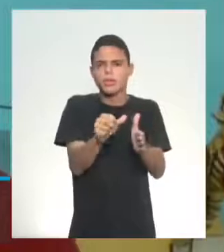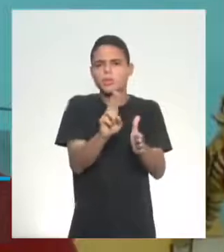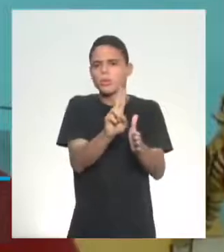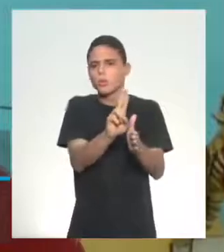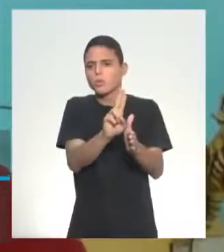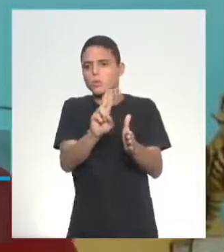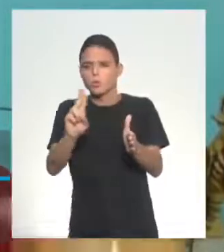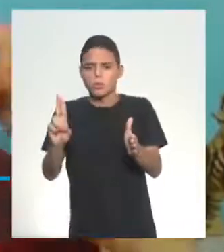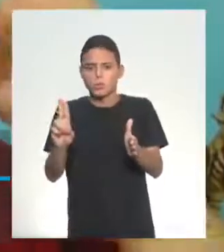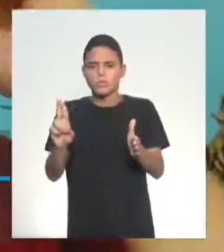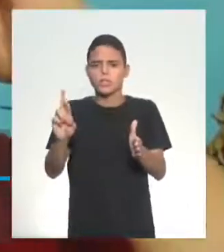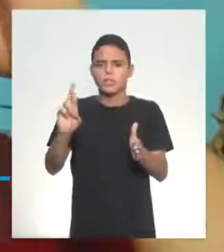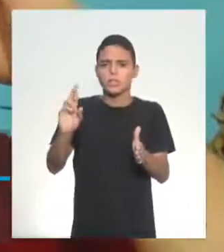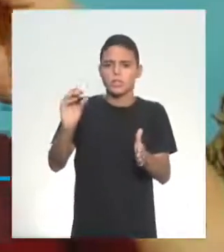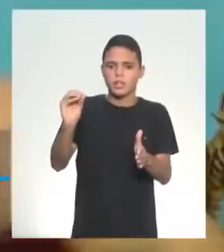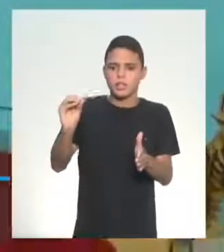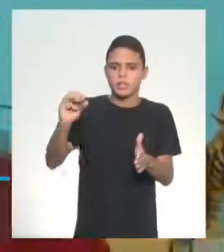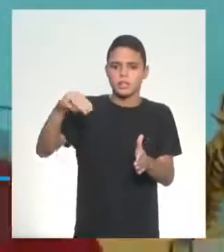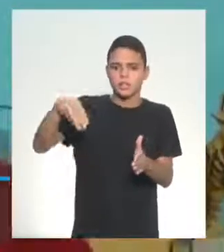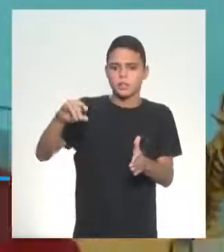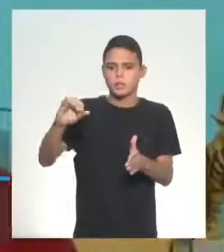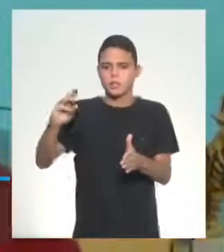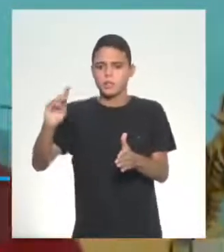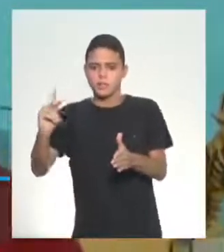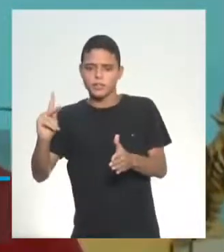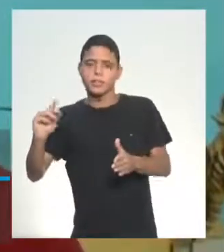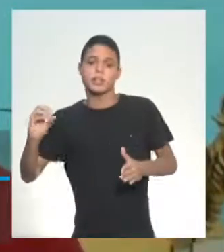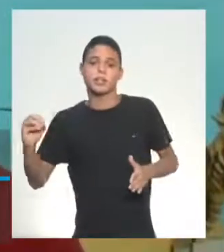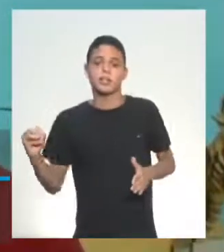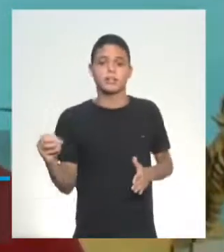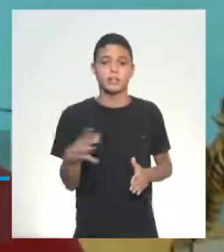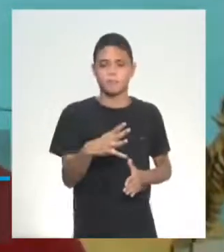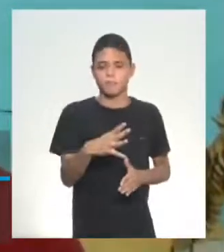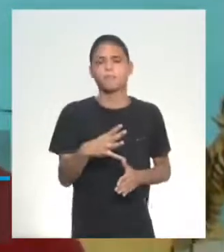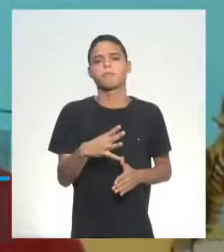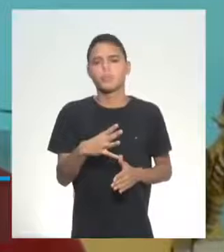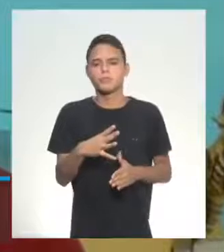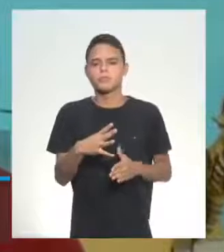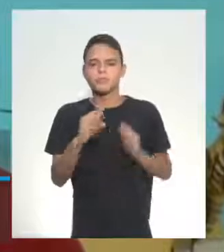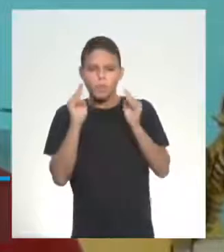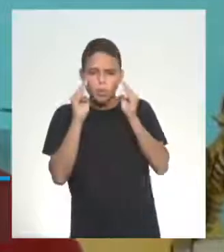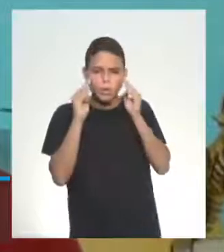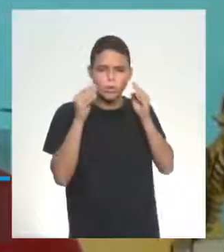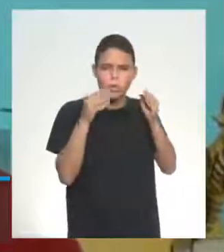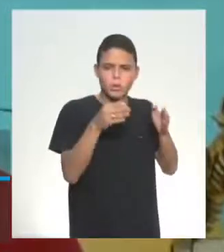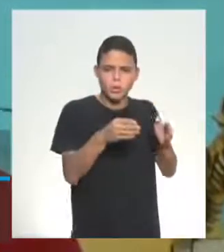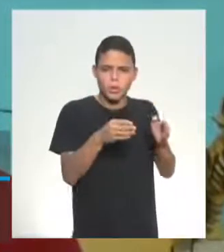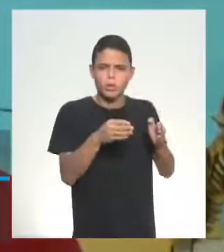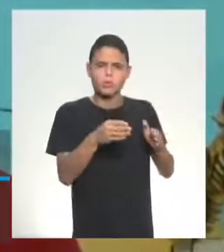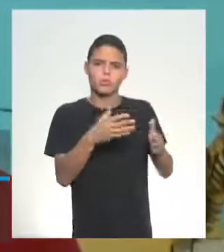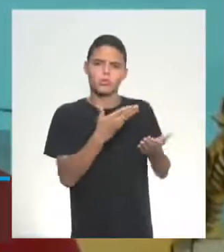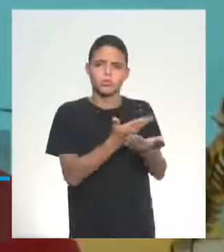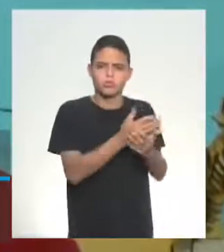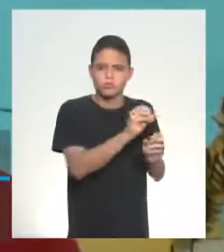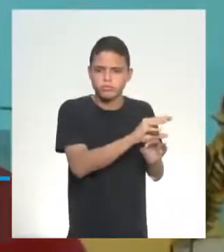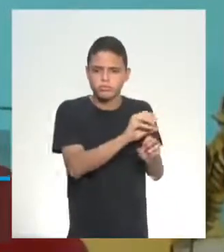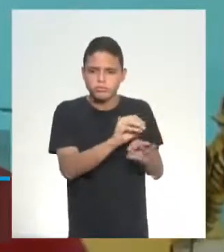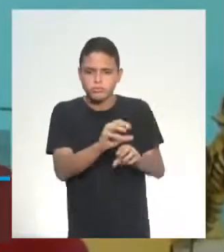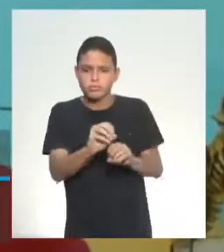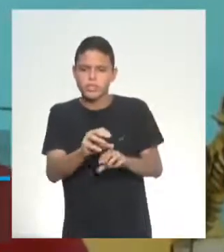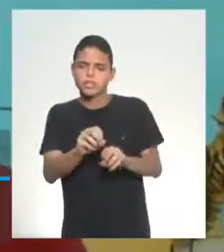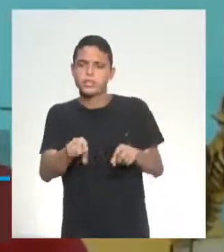Esse Hub de Inovação é um espaço em que a gente é voltado para edtechs, educadores,